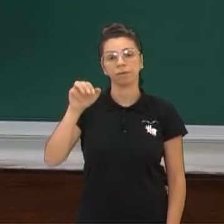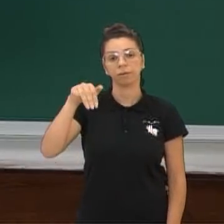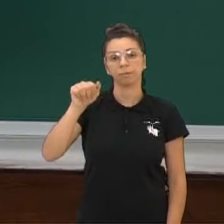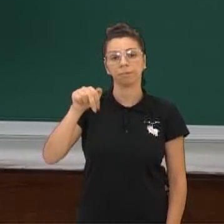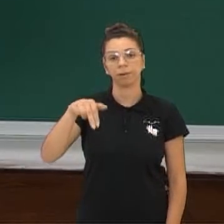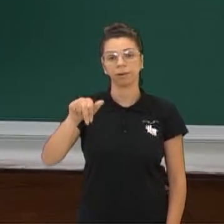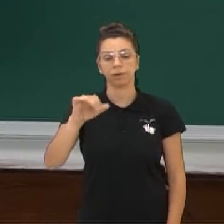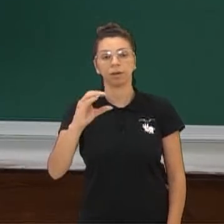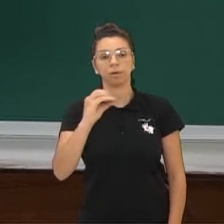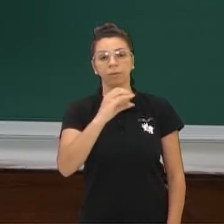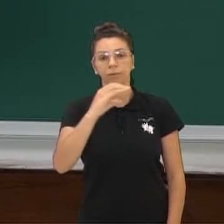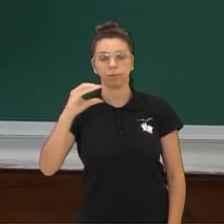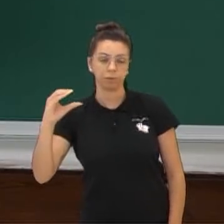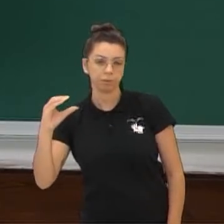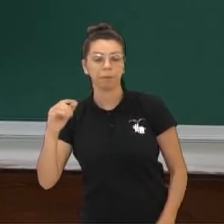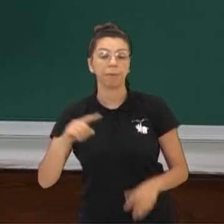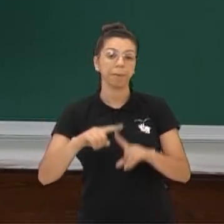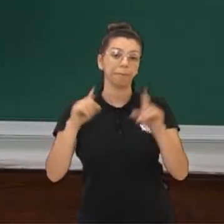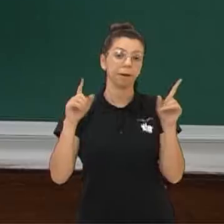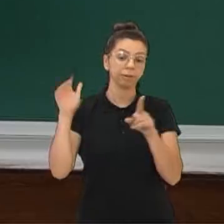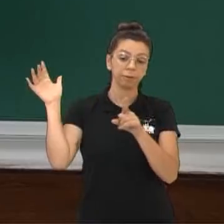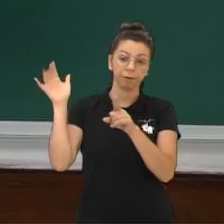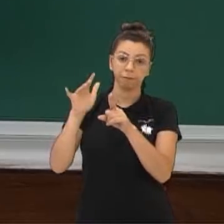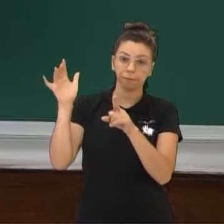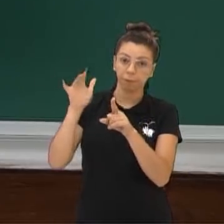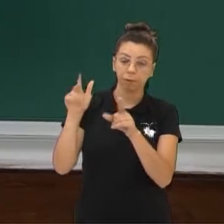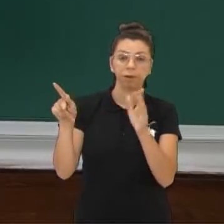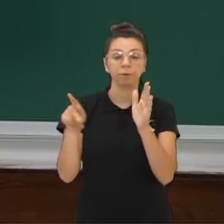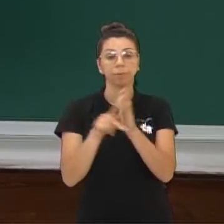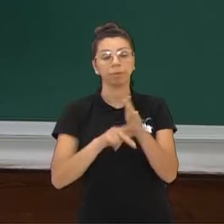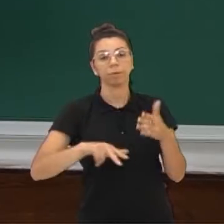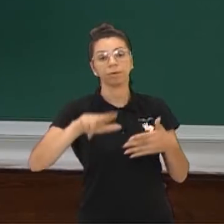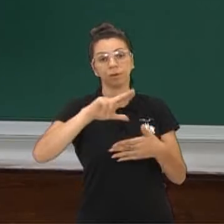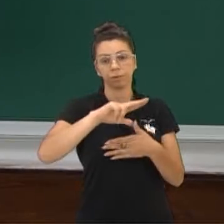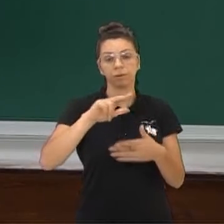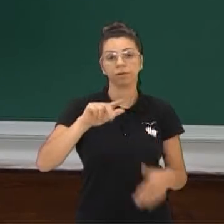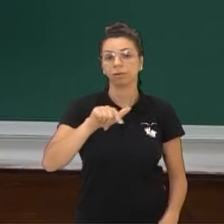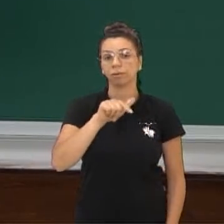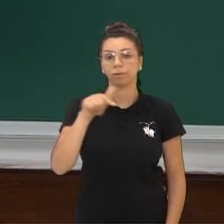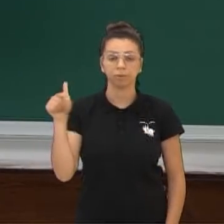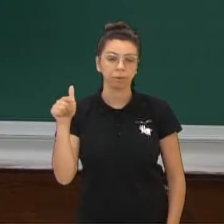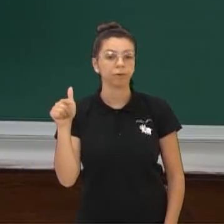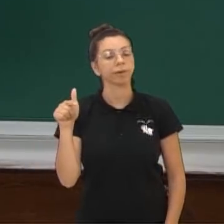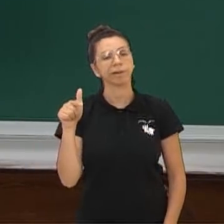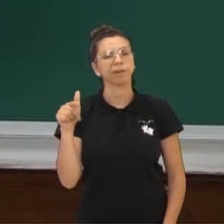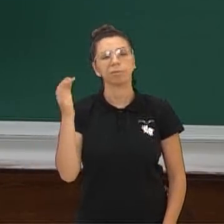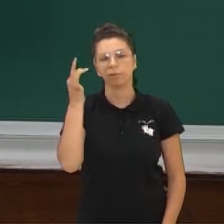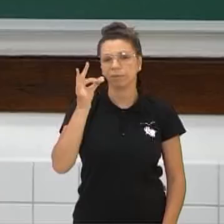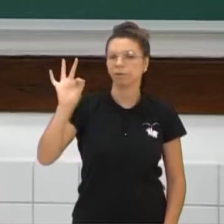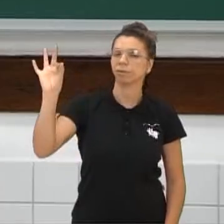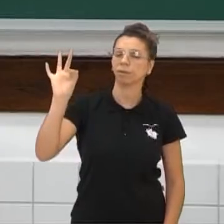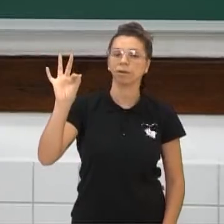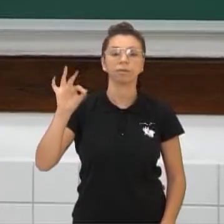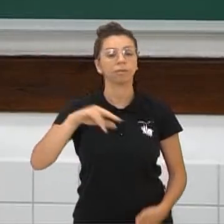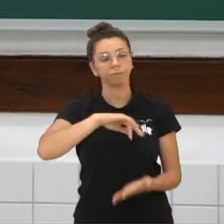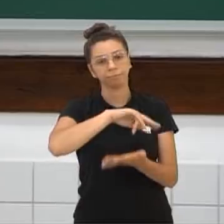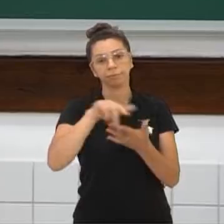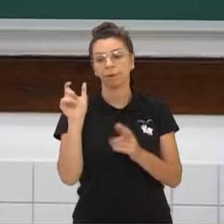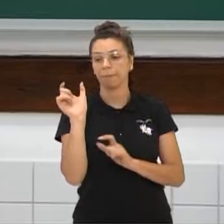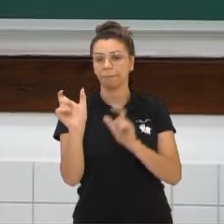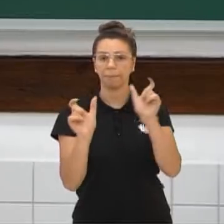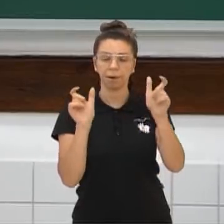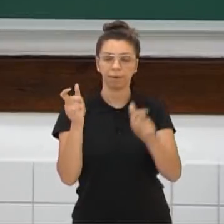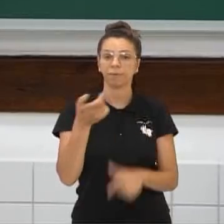inglesa, mas ela esteve sob influência latina, escandinava e depois normanda e francesa. Então tem algumas